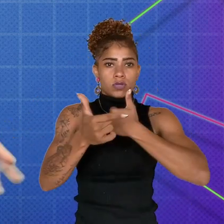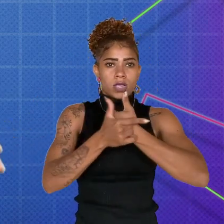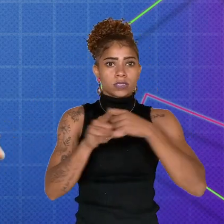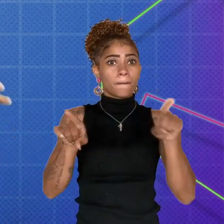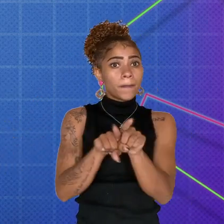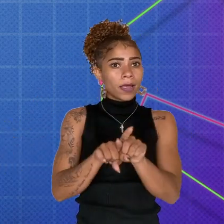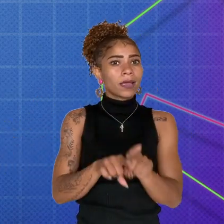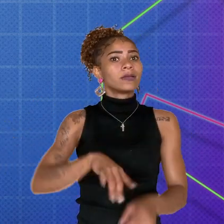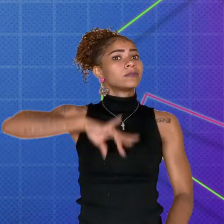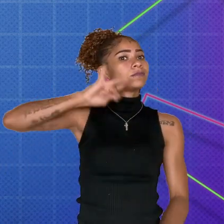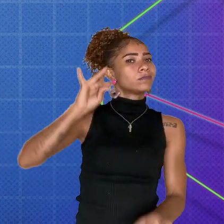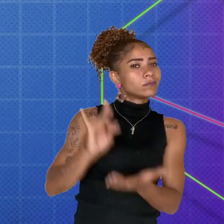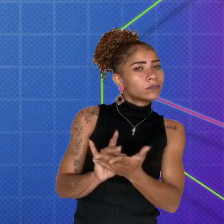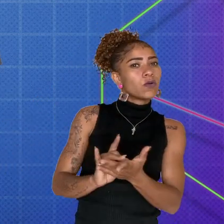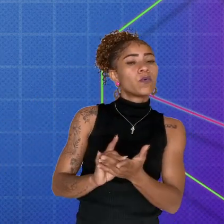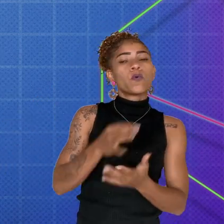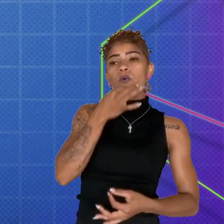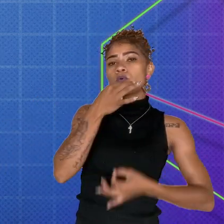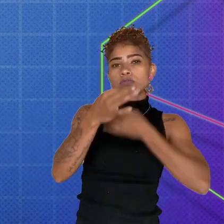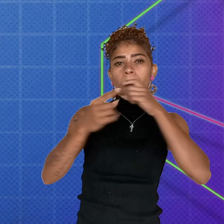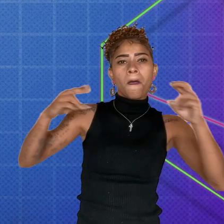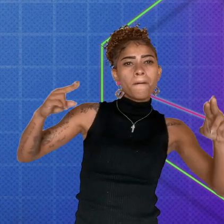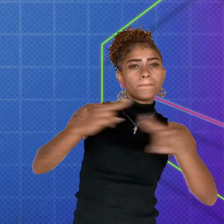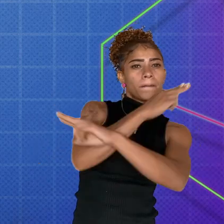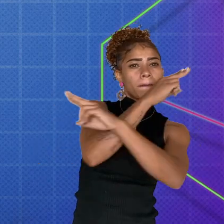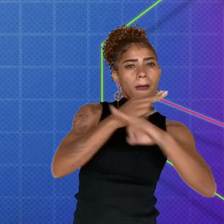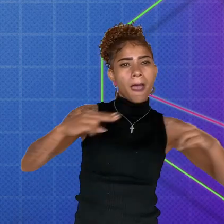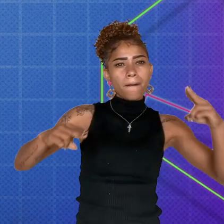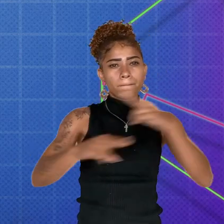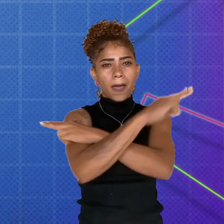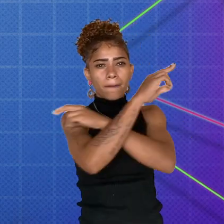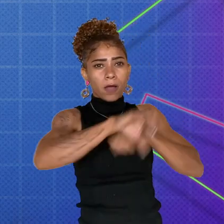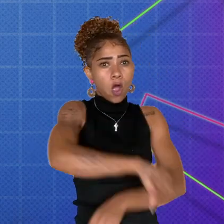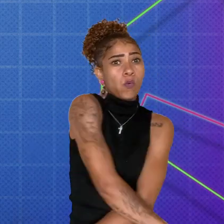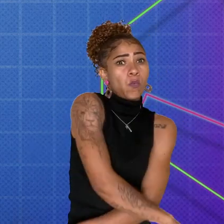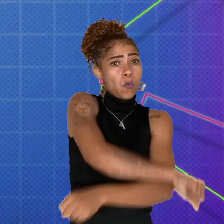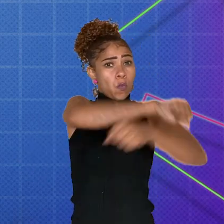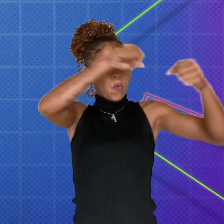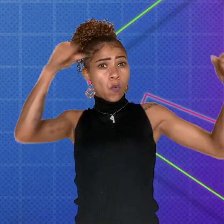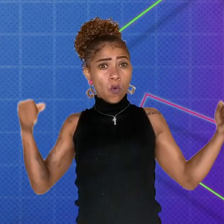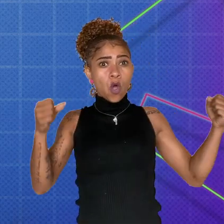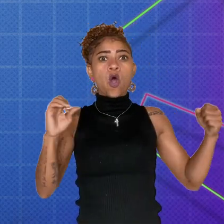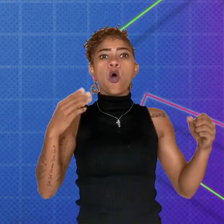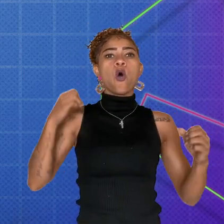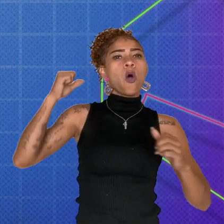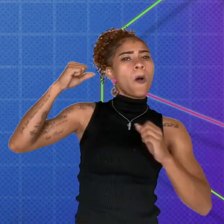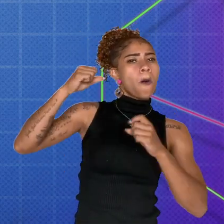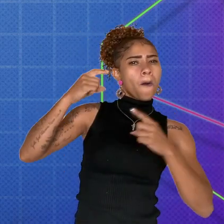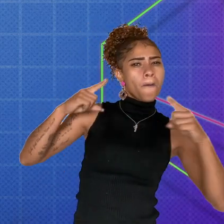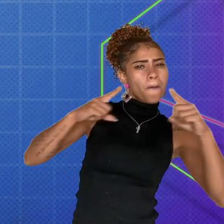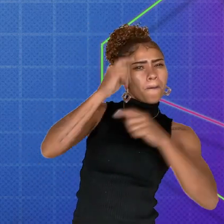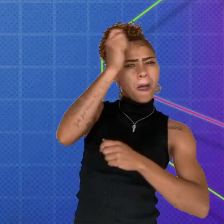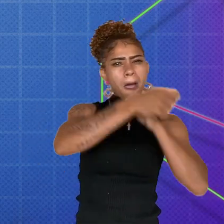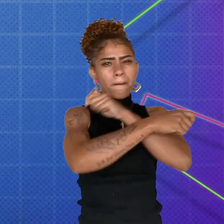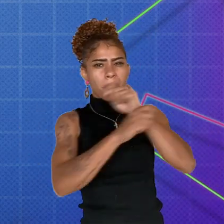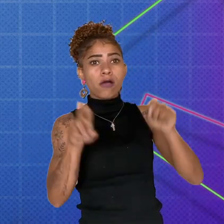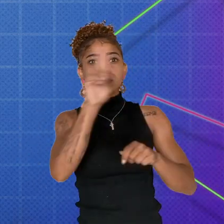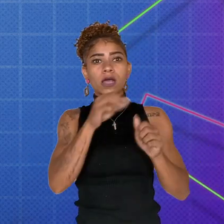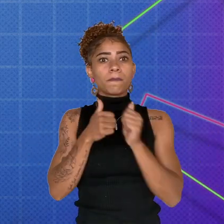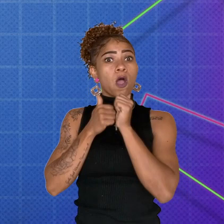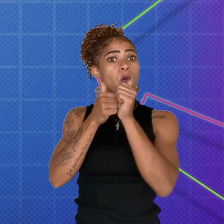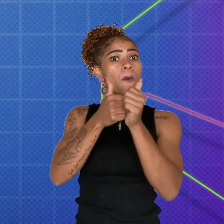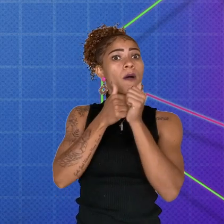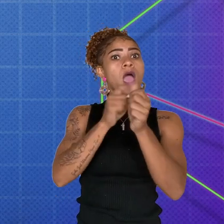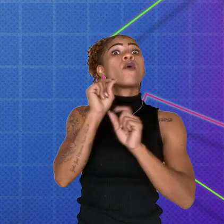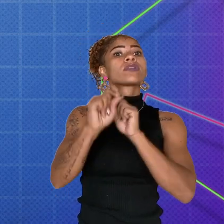personagens. De maneira similar, o som das espadas sendo retiradas da bainha ou colidindo durante a luta pode ser utilizado para